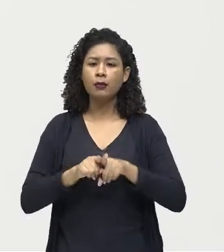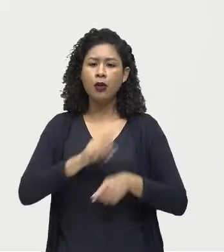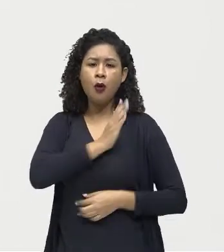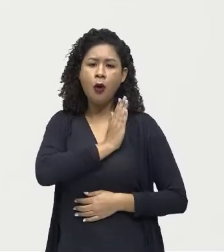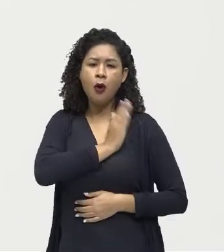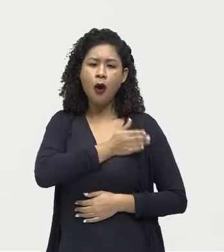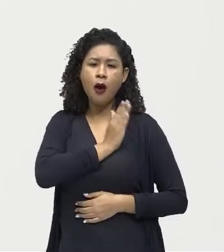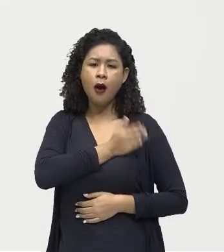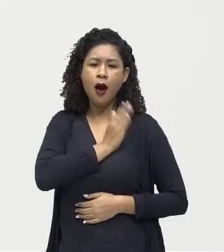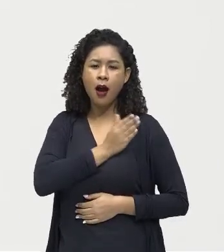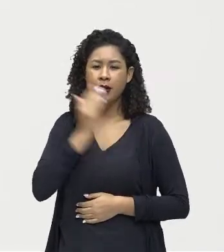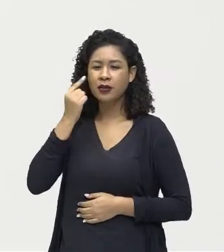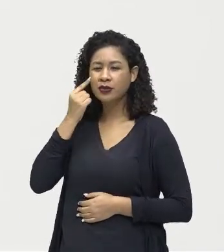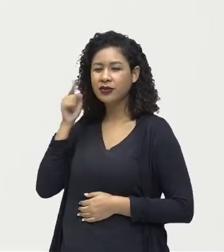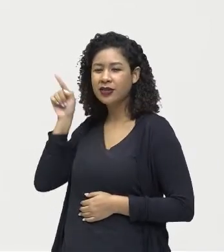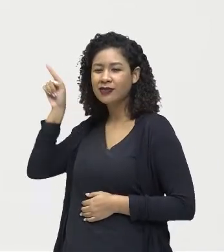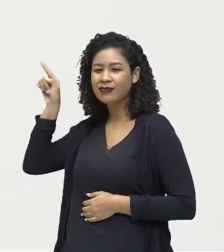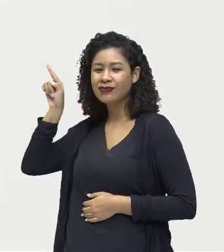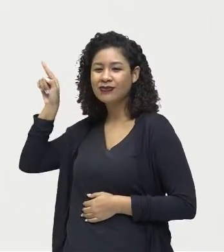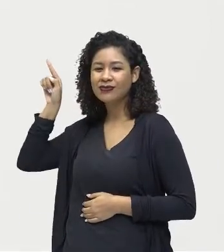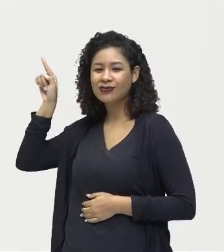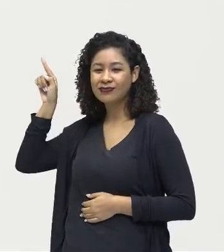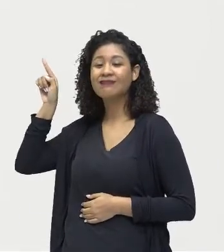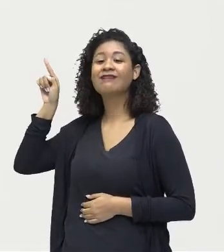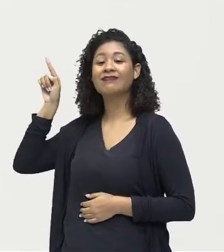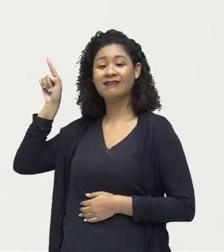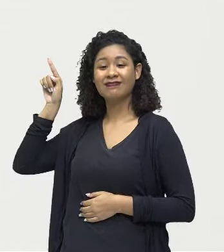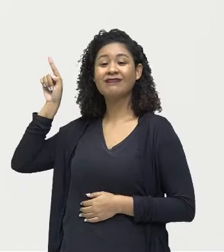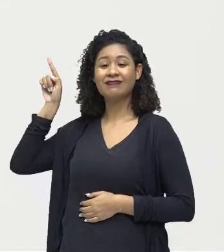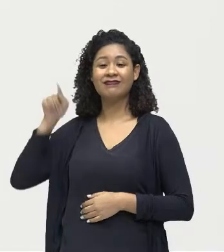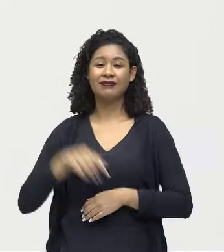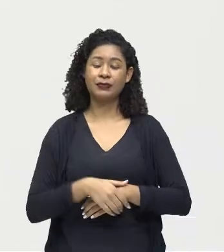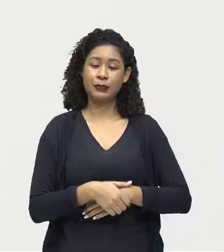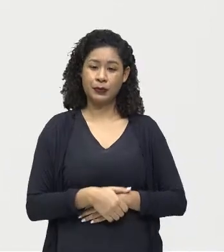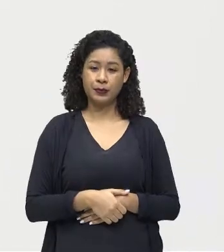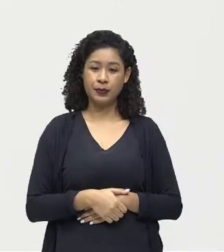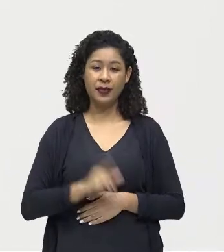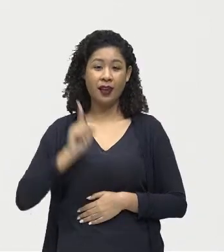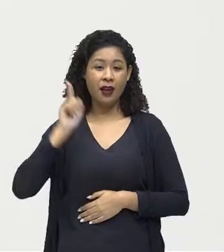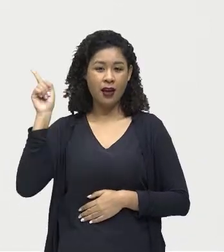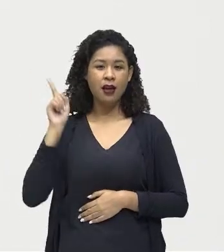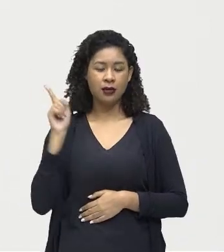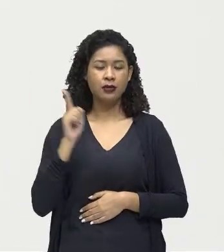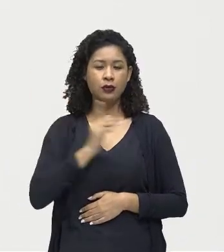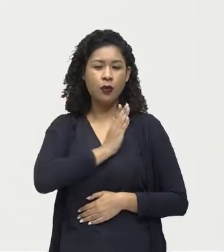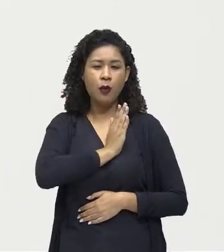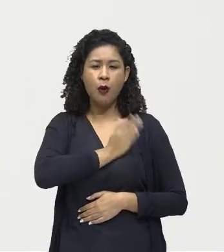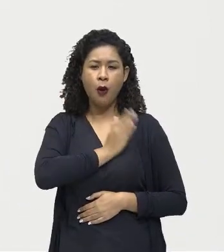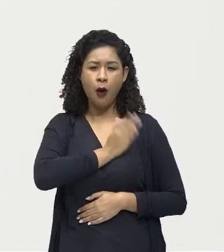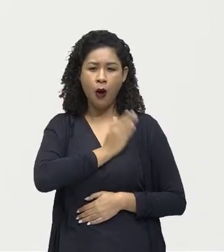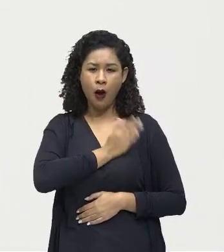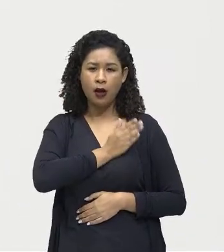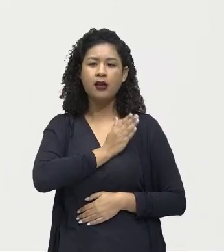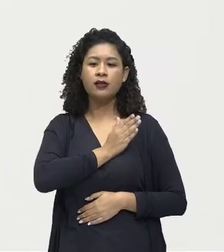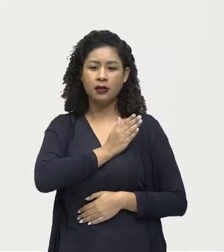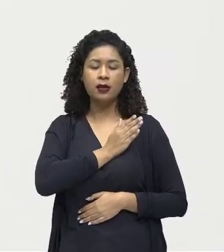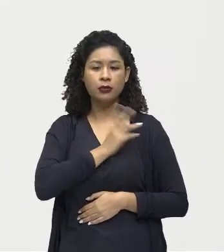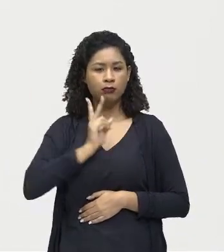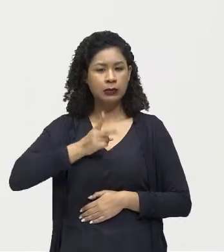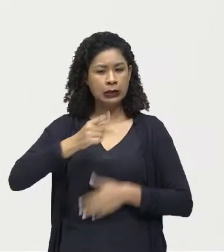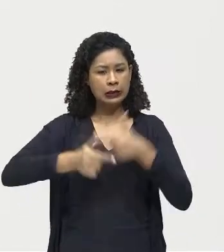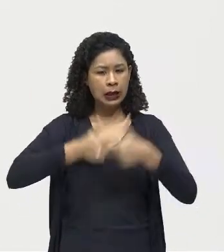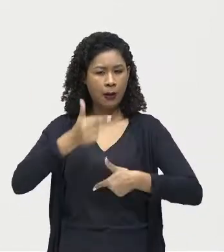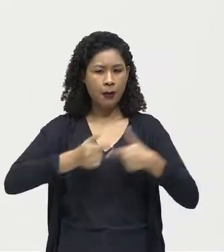representado bem aqui, ó, ao centro da nossa imagem, esse órgão oco que vai o que? Bombear esse